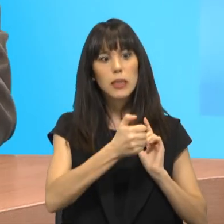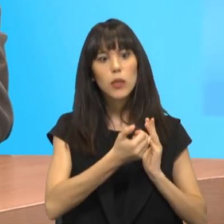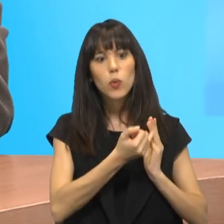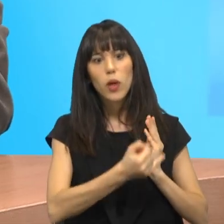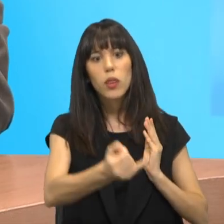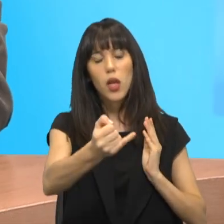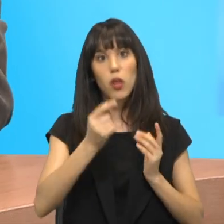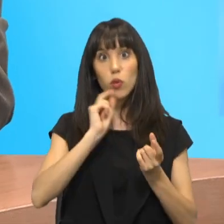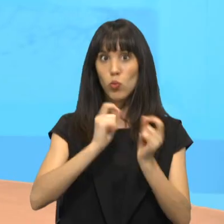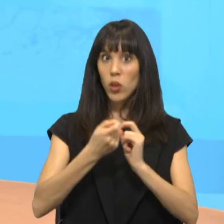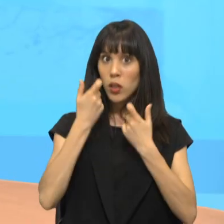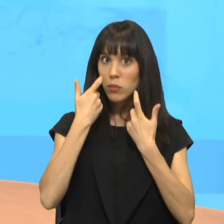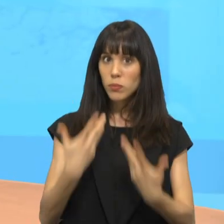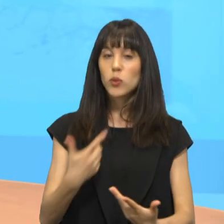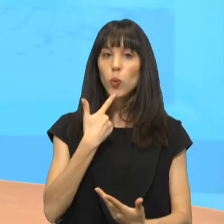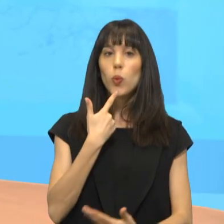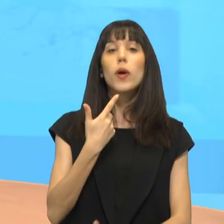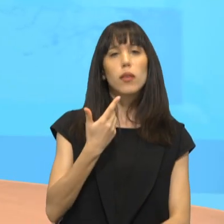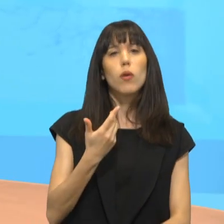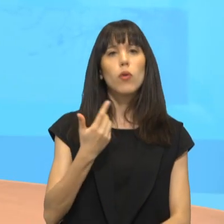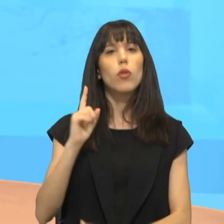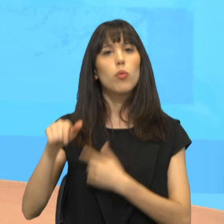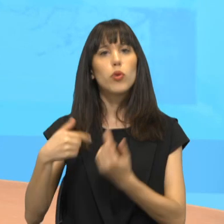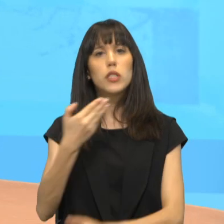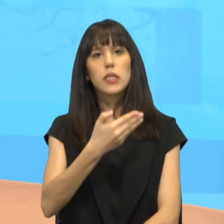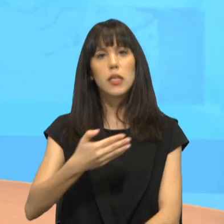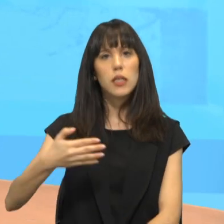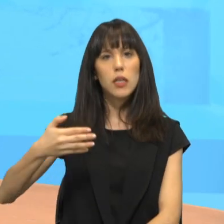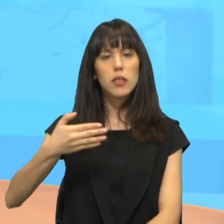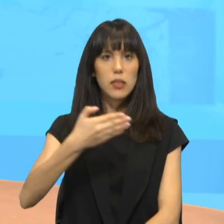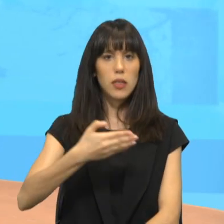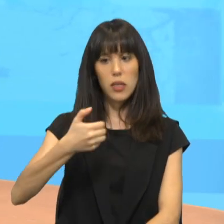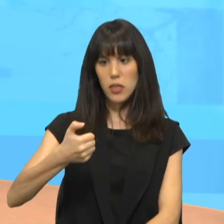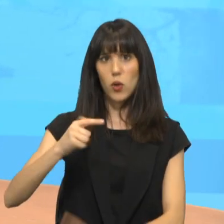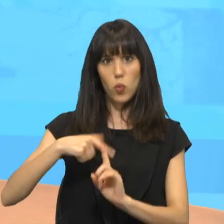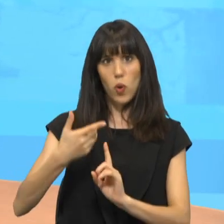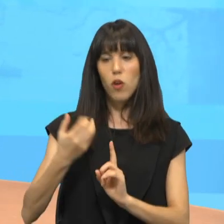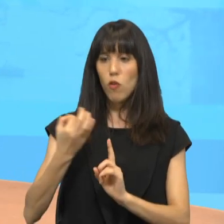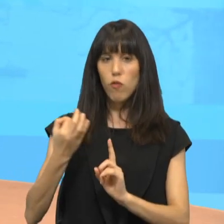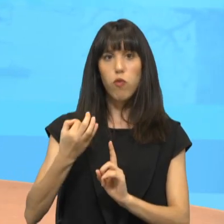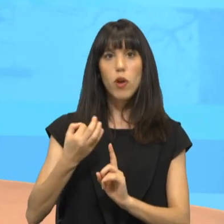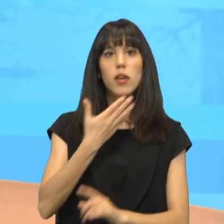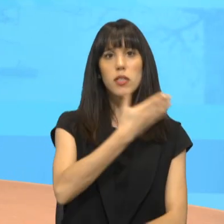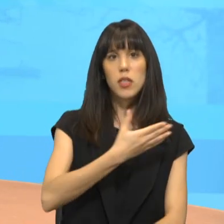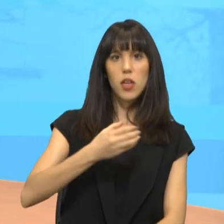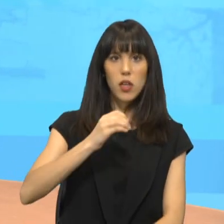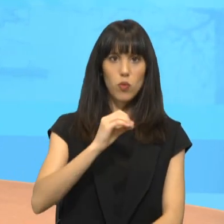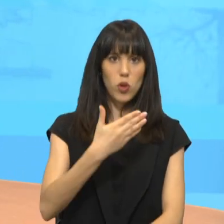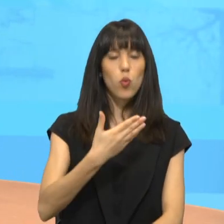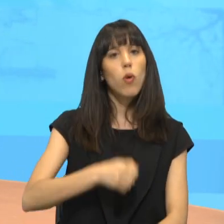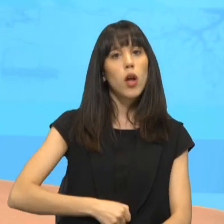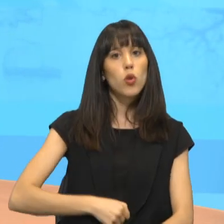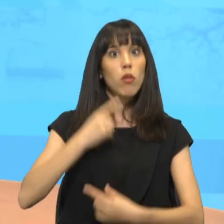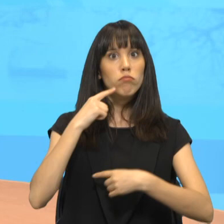é mais acentuada. E foi em 65 que aconteceu esse manifesto dos 101 católicos que assinala, de facto, uma oposição mais organizada,